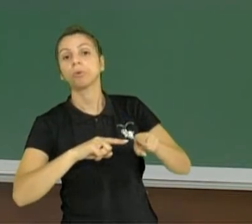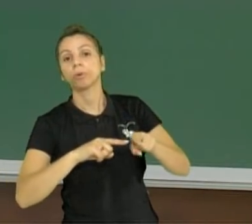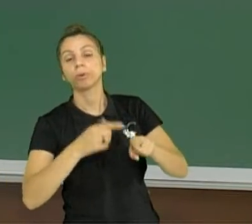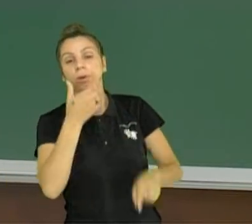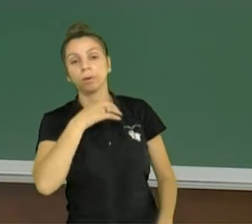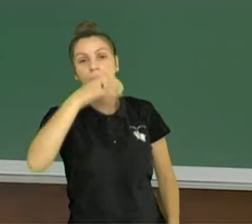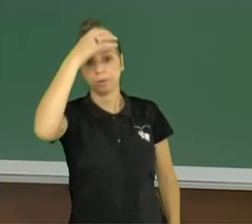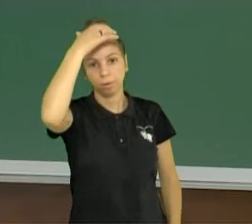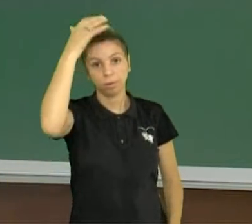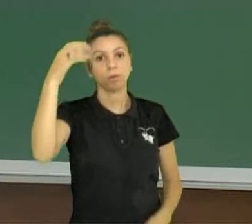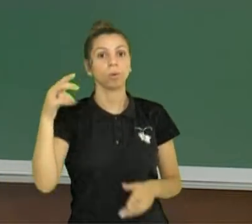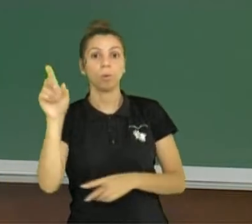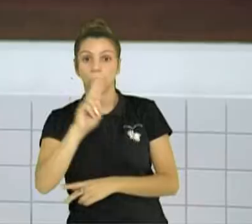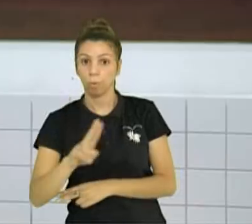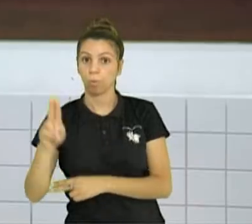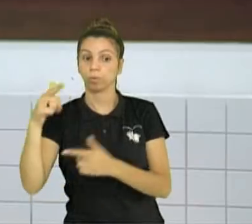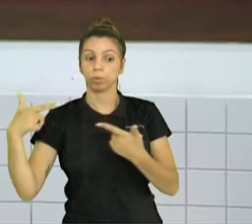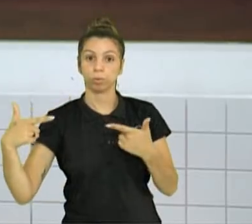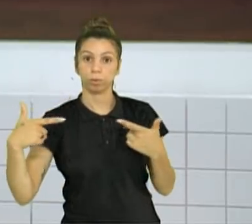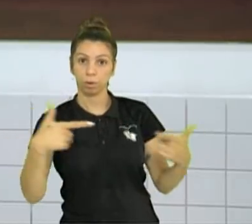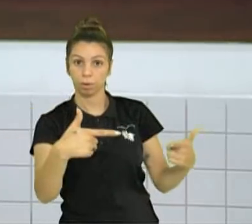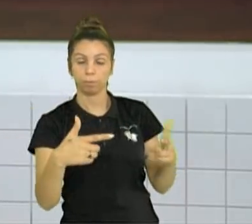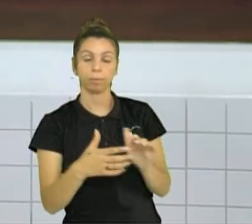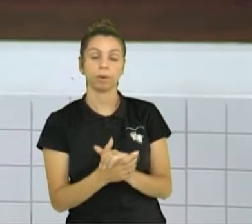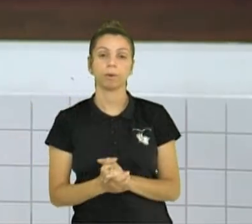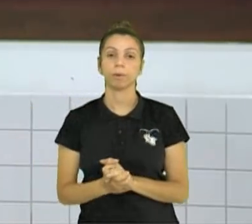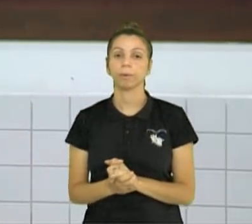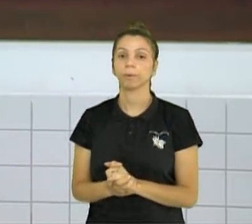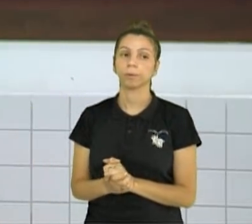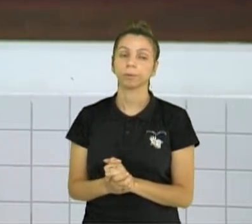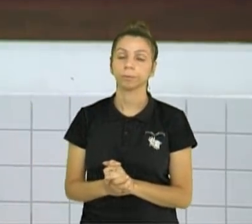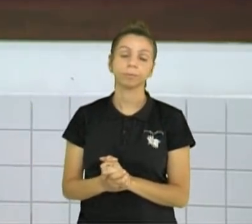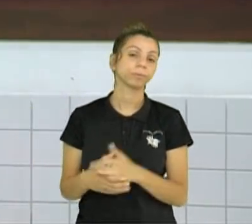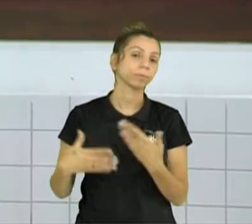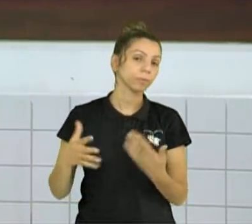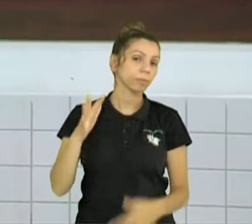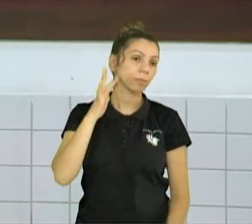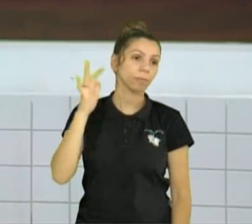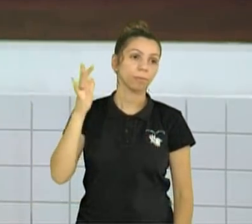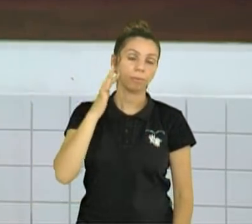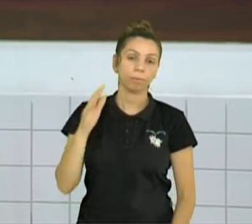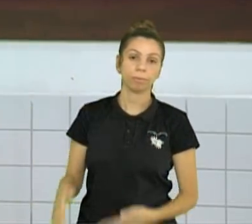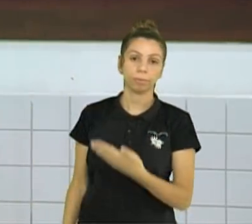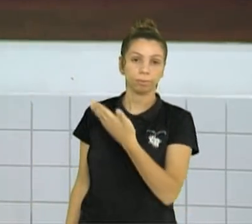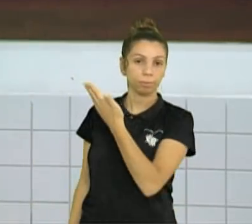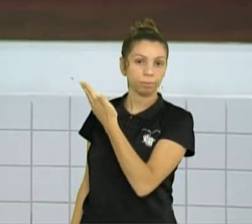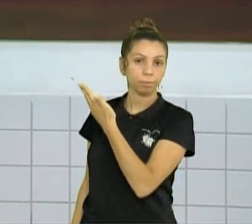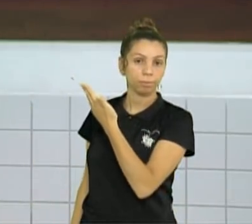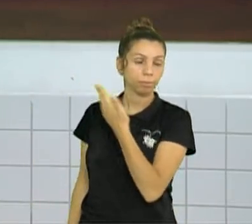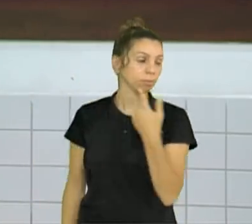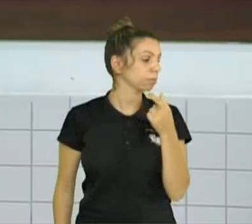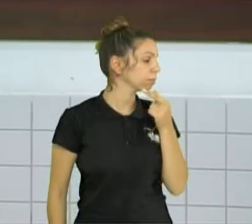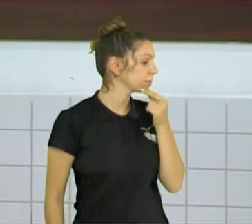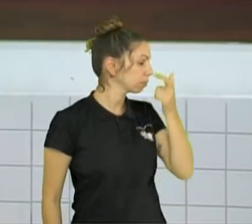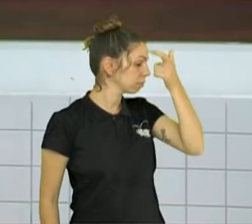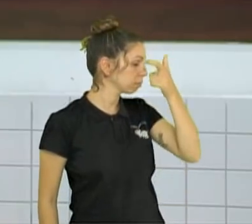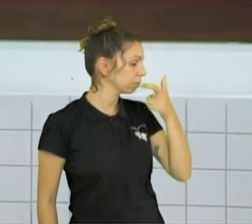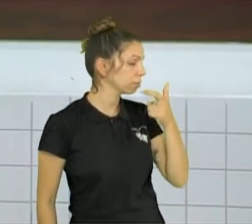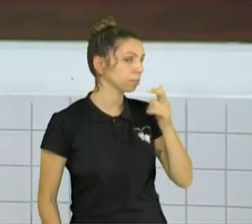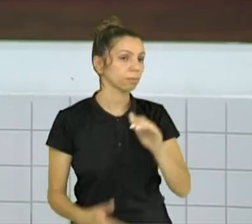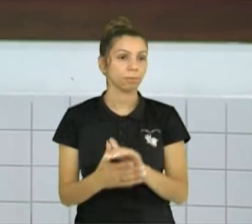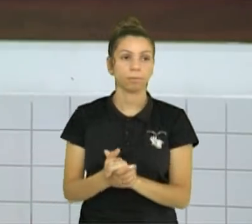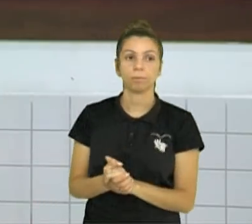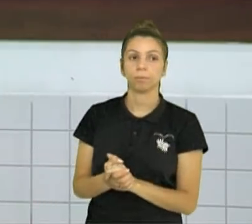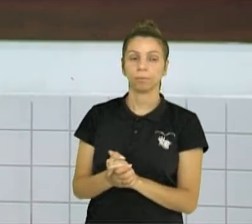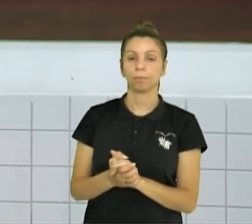uso das armas. E esse pensador que nós vamos ver hoje, representado inclusive aqui, né, em perfil, né? Chamado Barão de